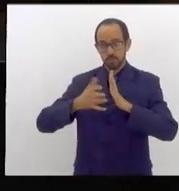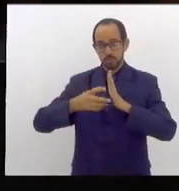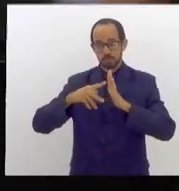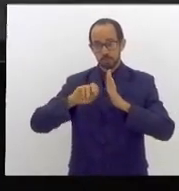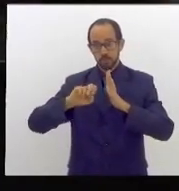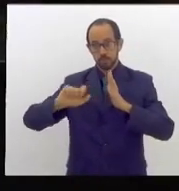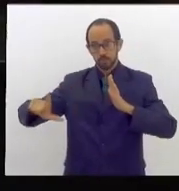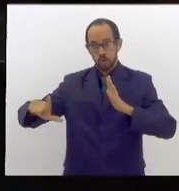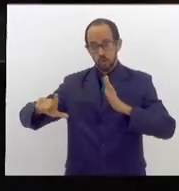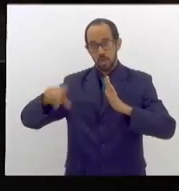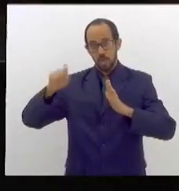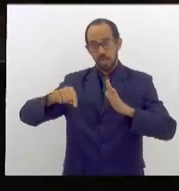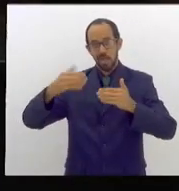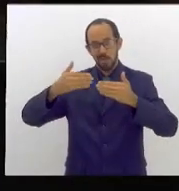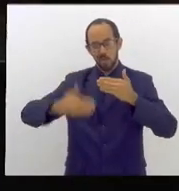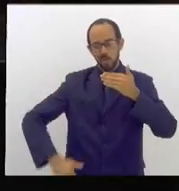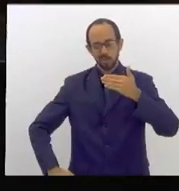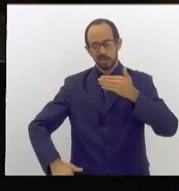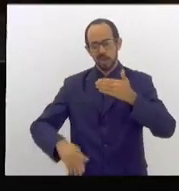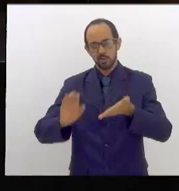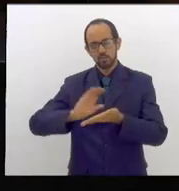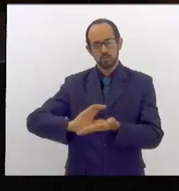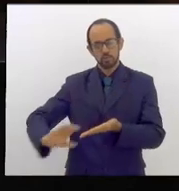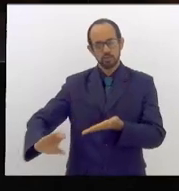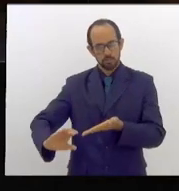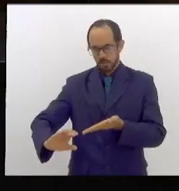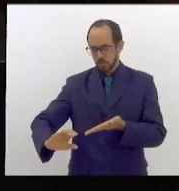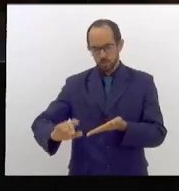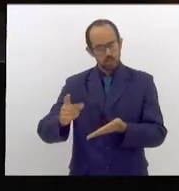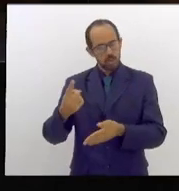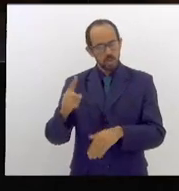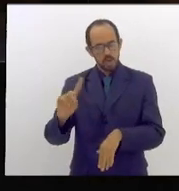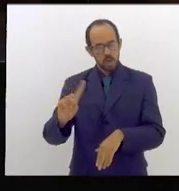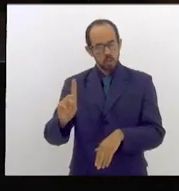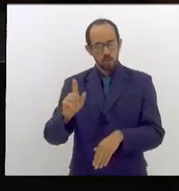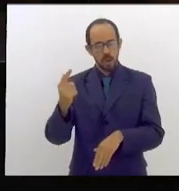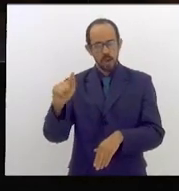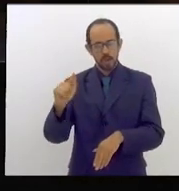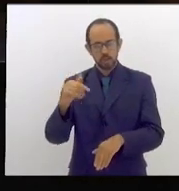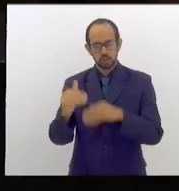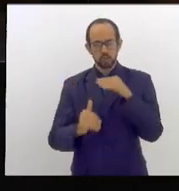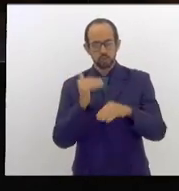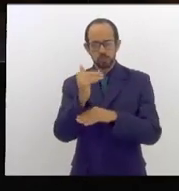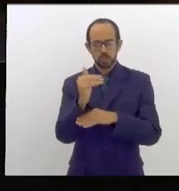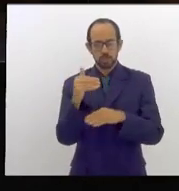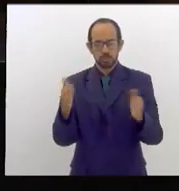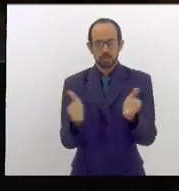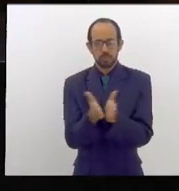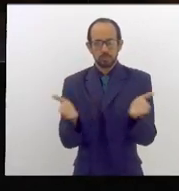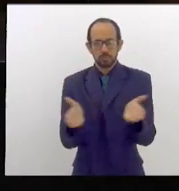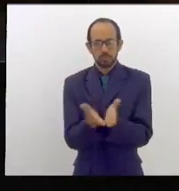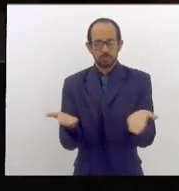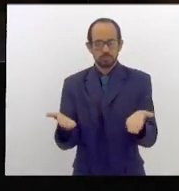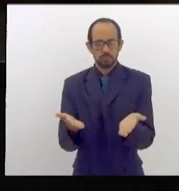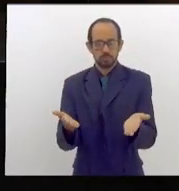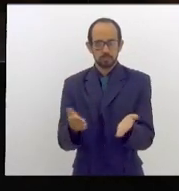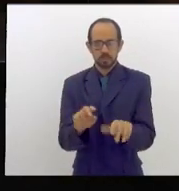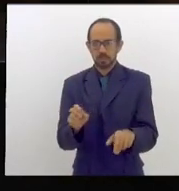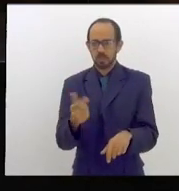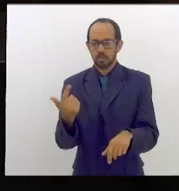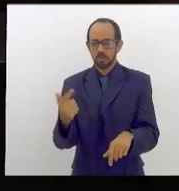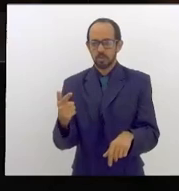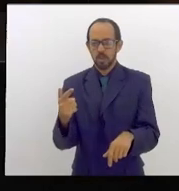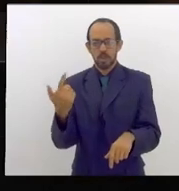votará ao contrário assamento que não gagação da miséria da extrema pobreza não